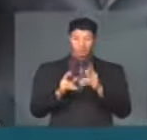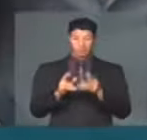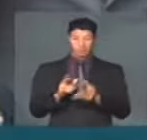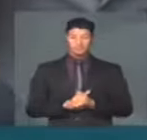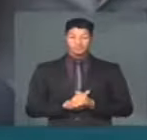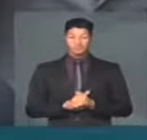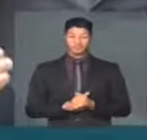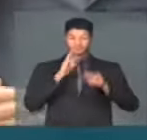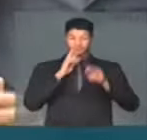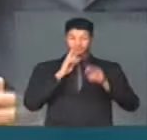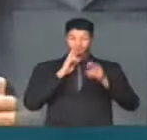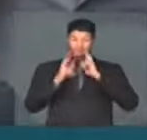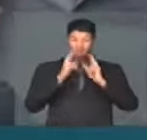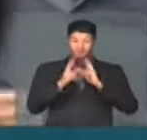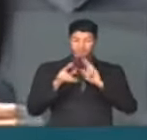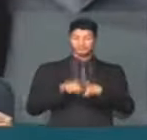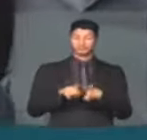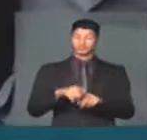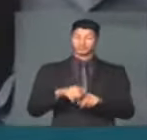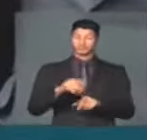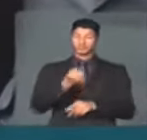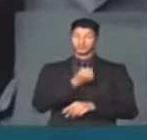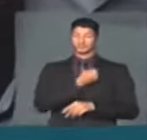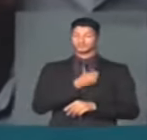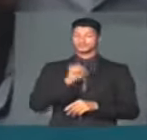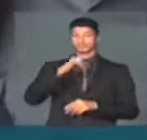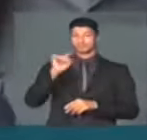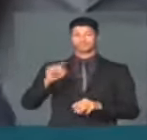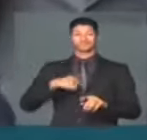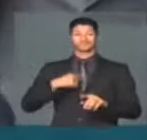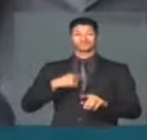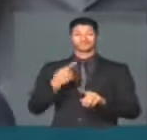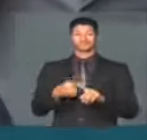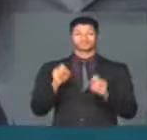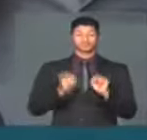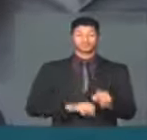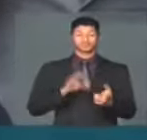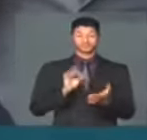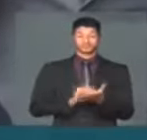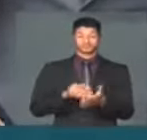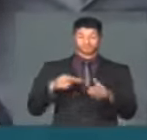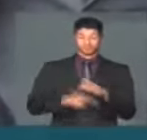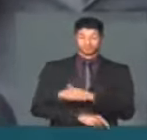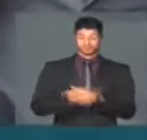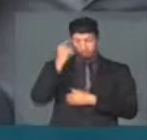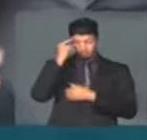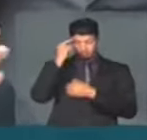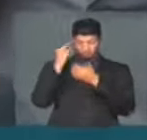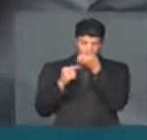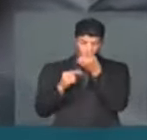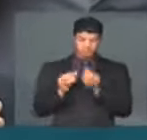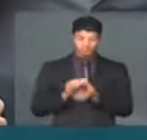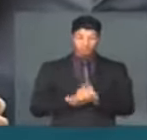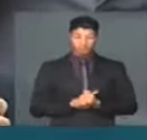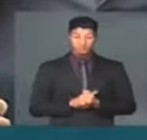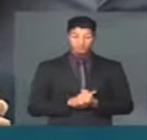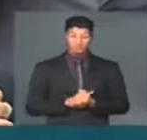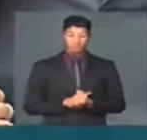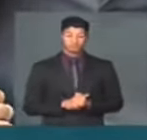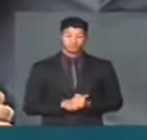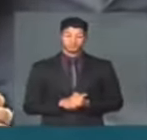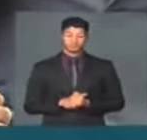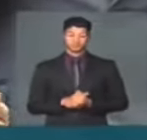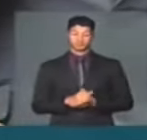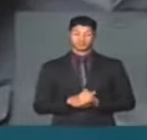concluir, senhor presidente, reclama exatamente o número de sessões a mais que possa exatamente aprofundar essa reflexão. Por essa razão, nós